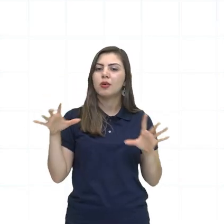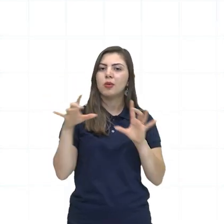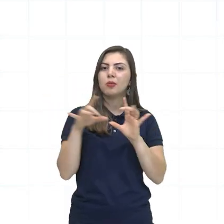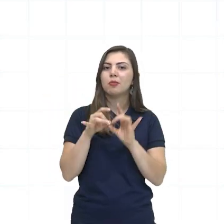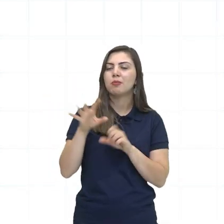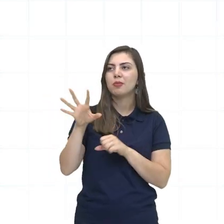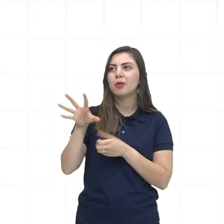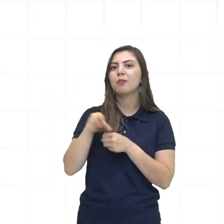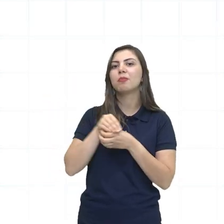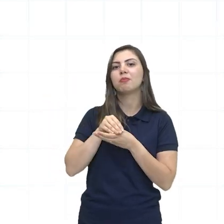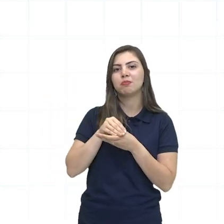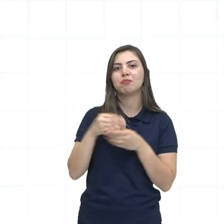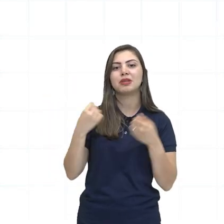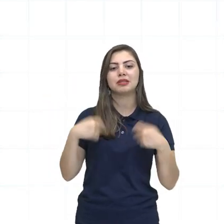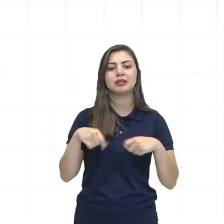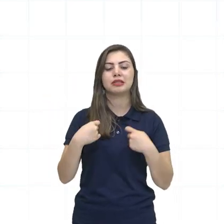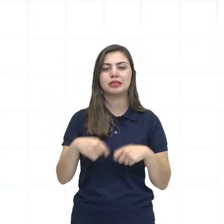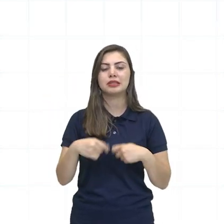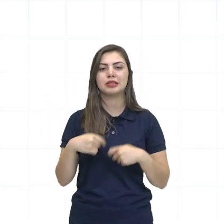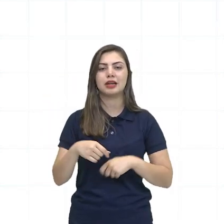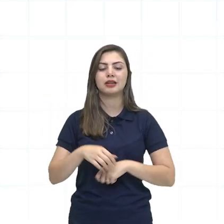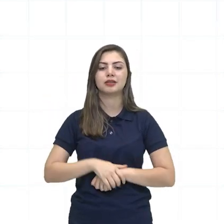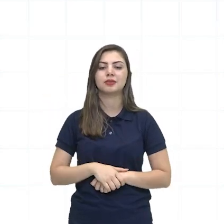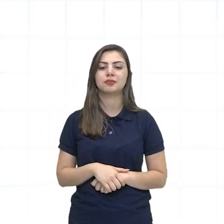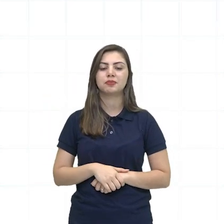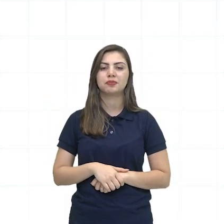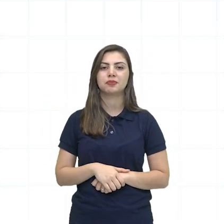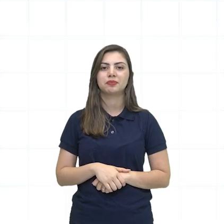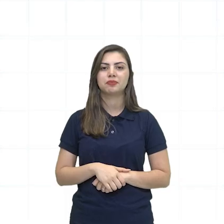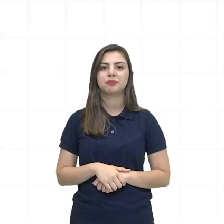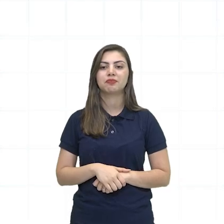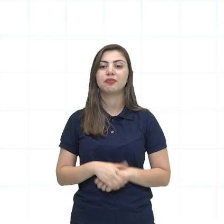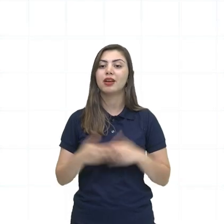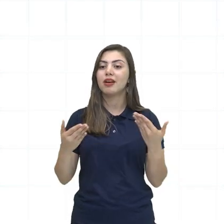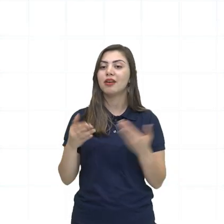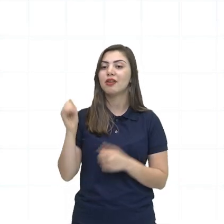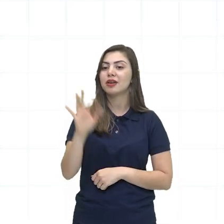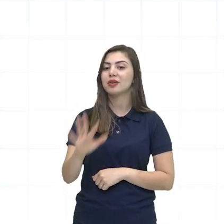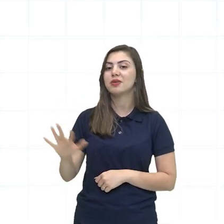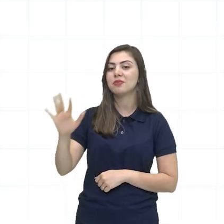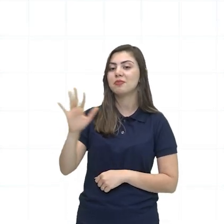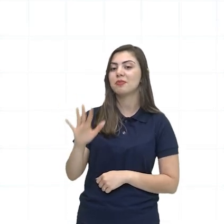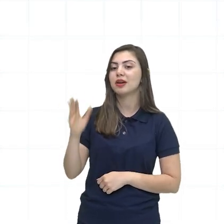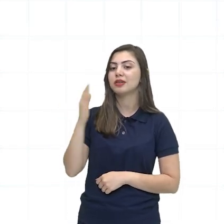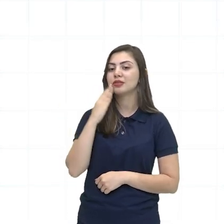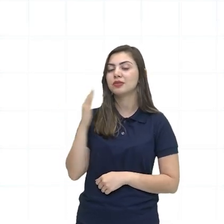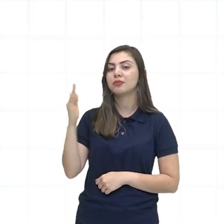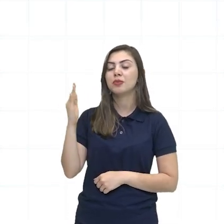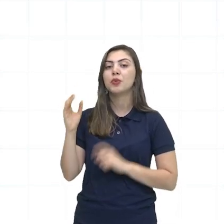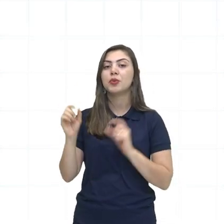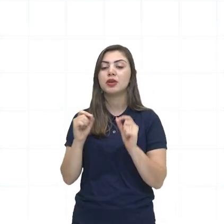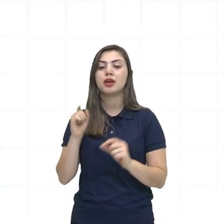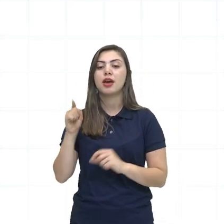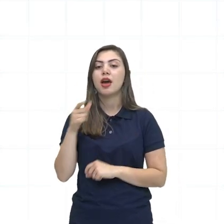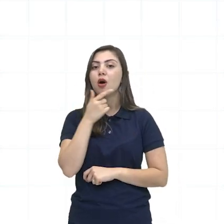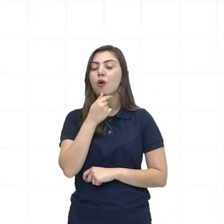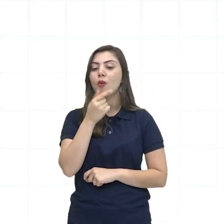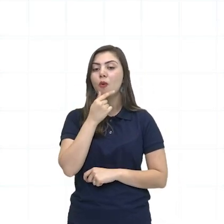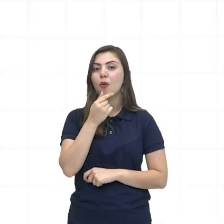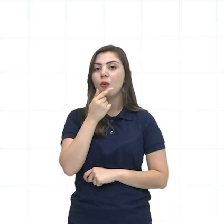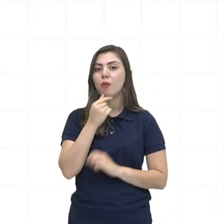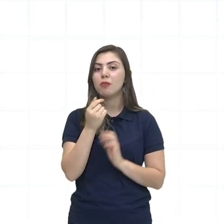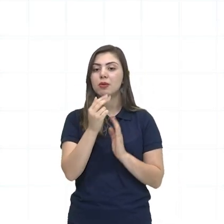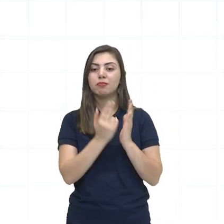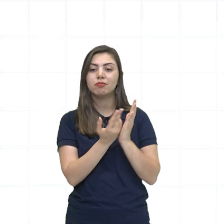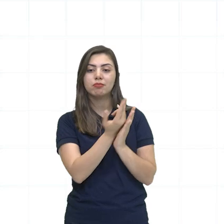ele passa a ter necessidades diferentes até de se comunicar, e isso interfere na sua produção artística. Aí a gente chega num